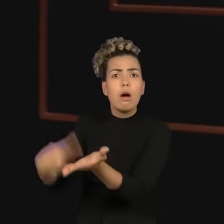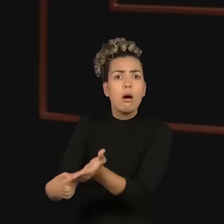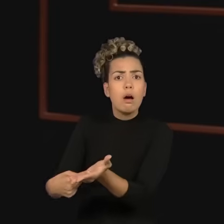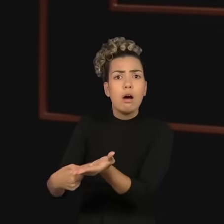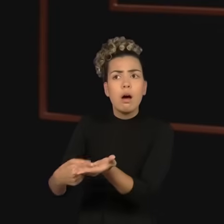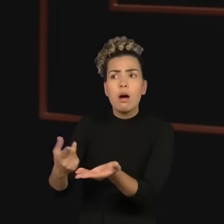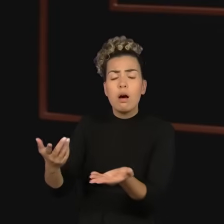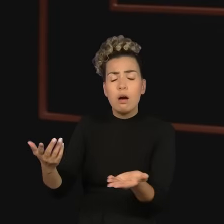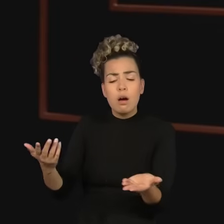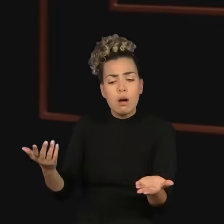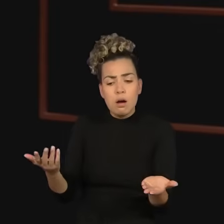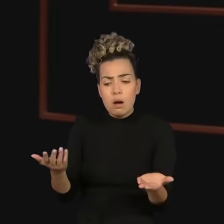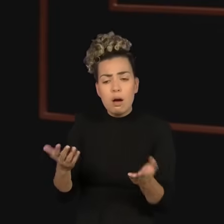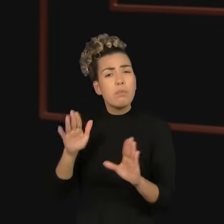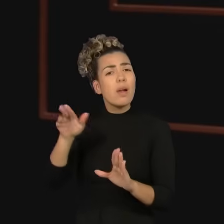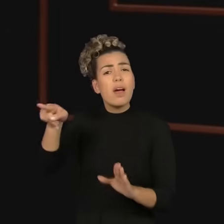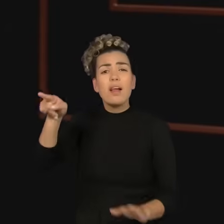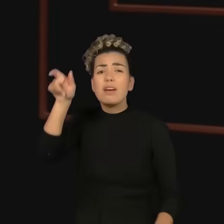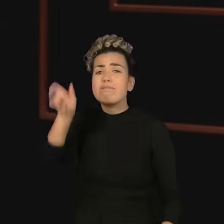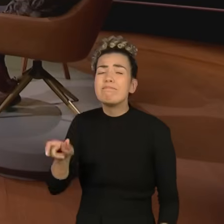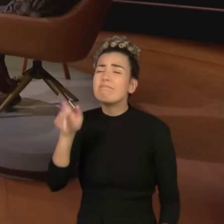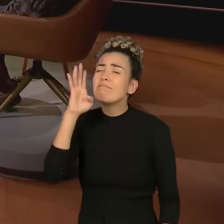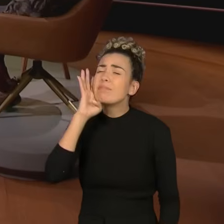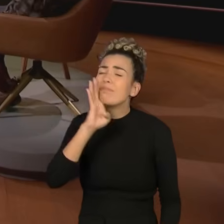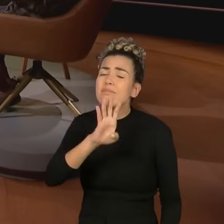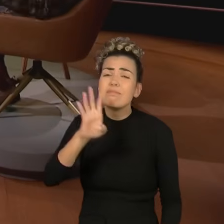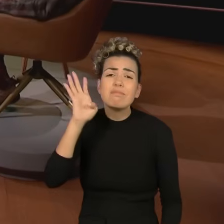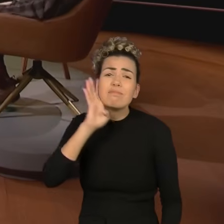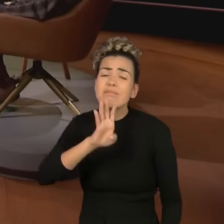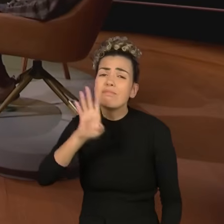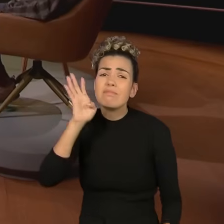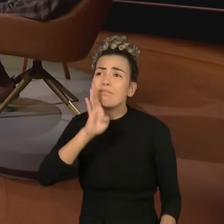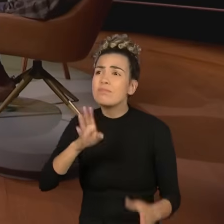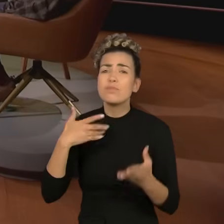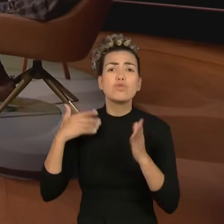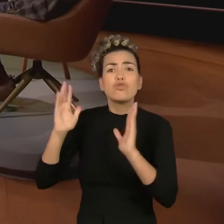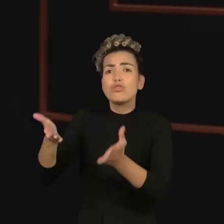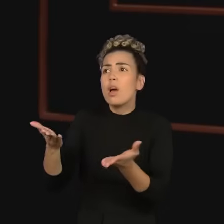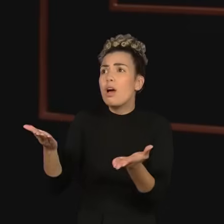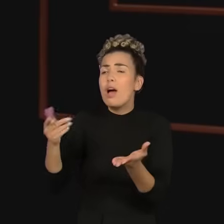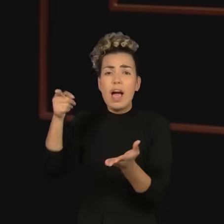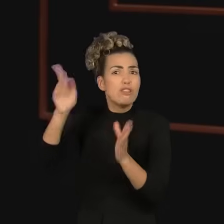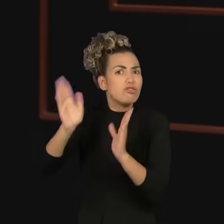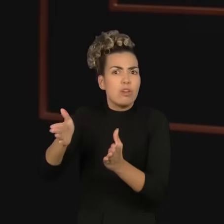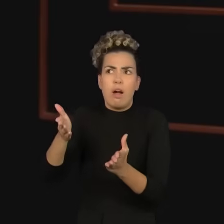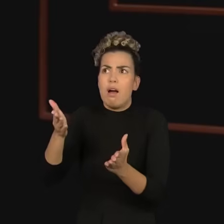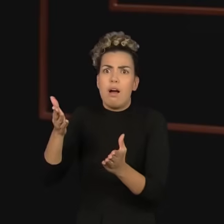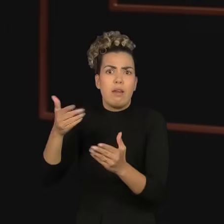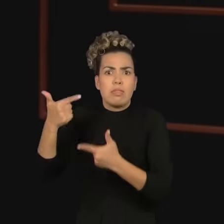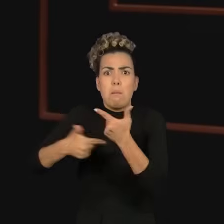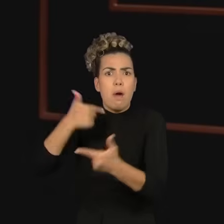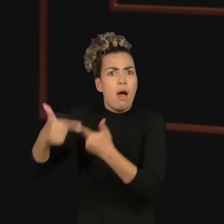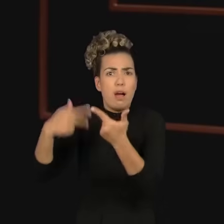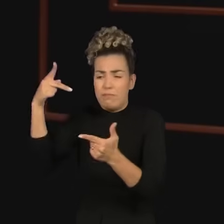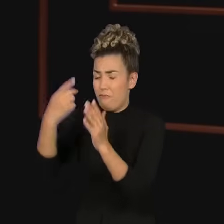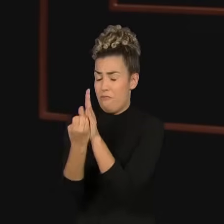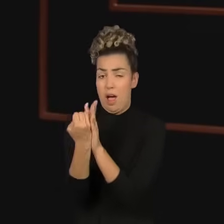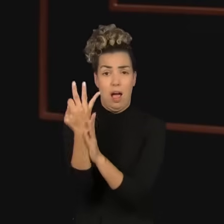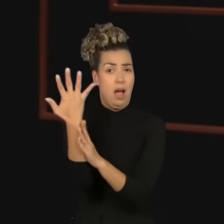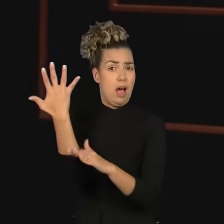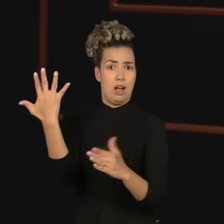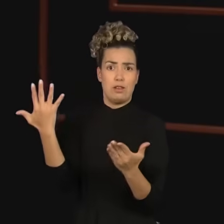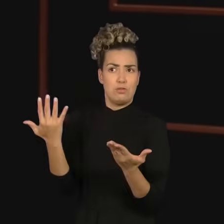dela ser uma pessoa tão legal, né? Que fez milhões de coisas importantes. E aí eu achei